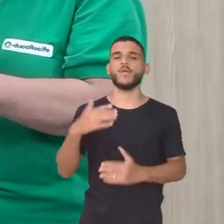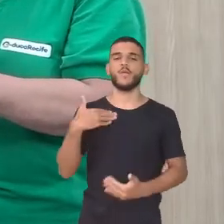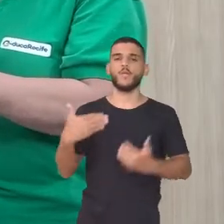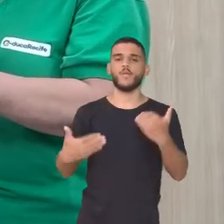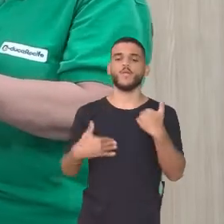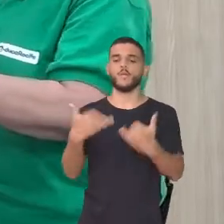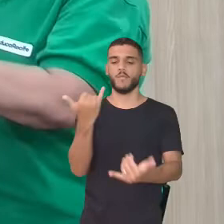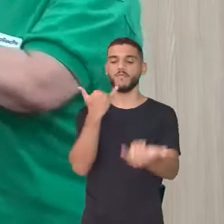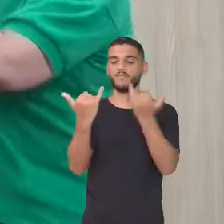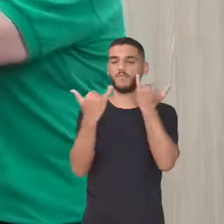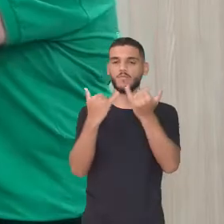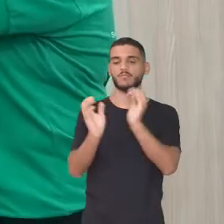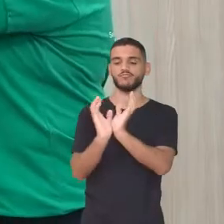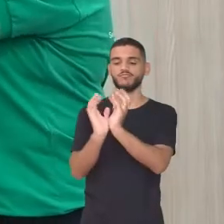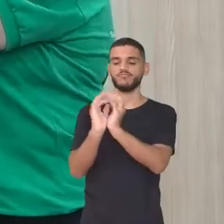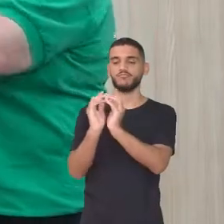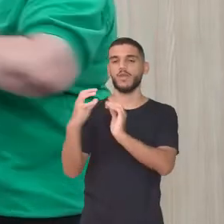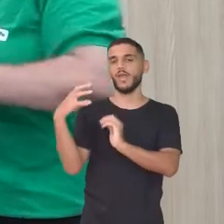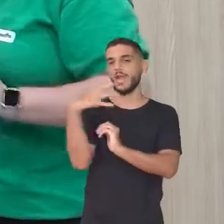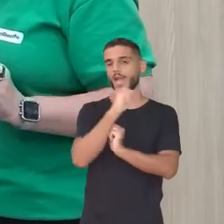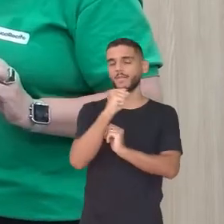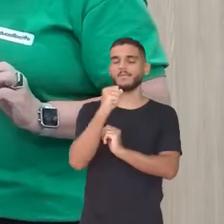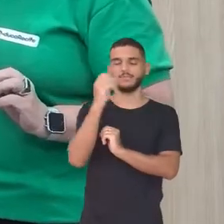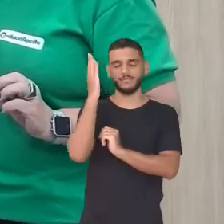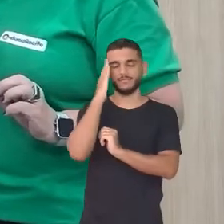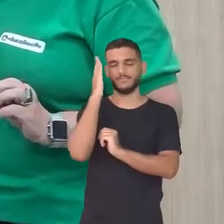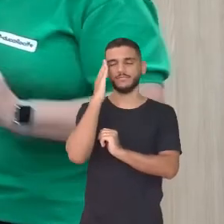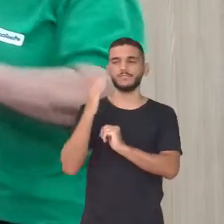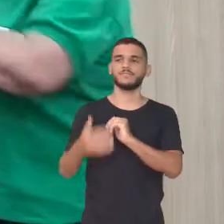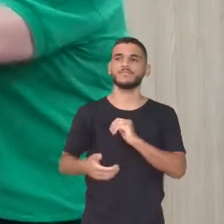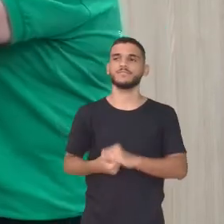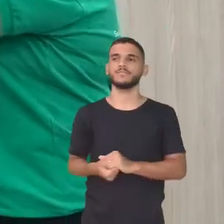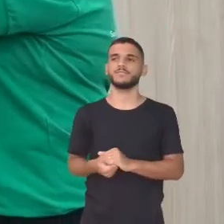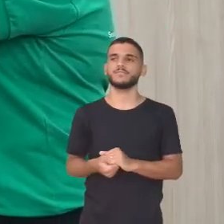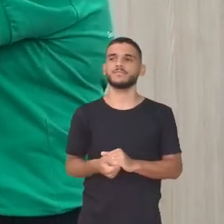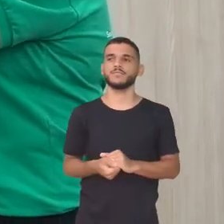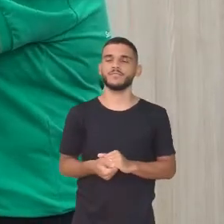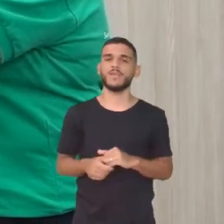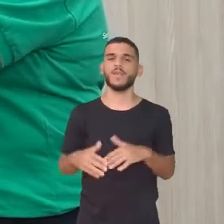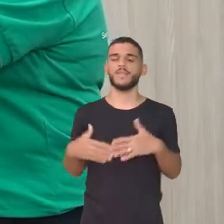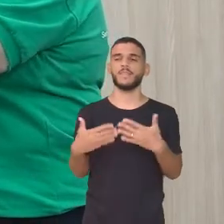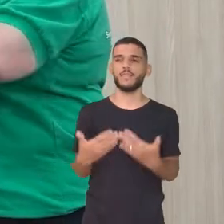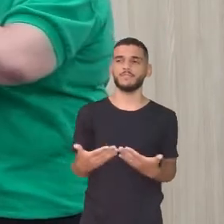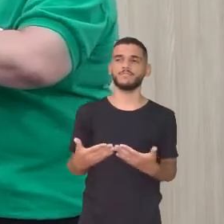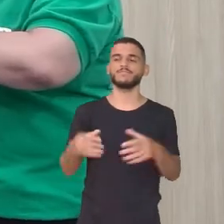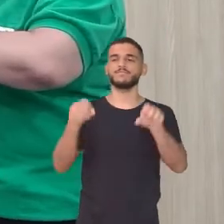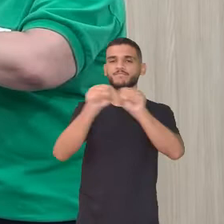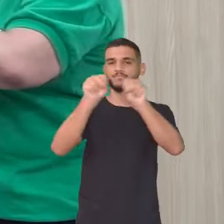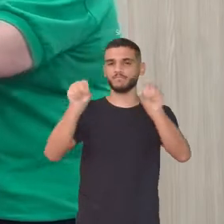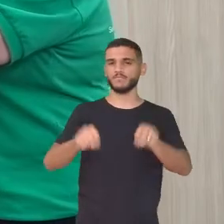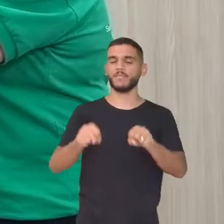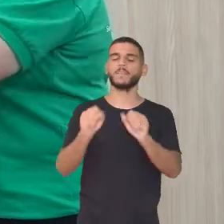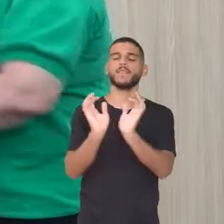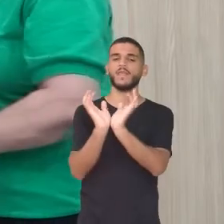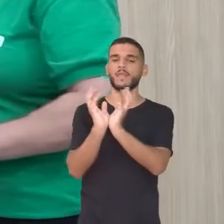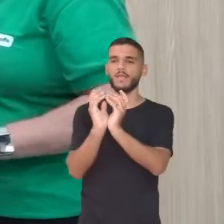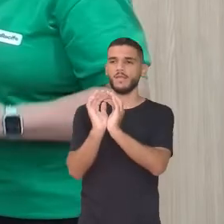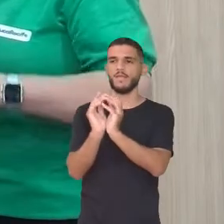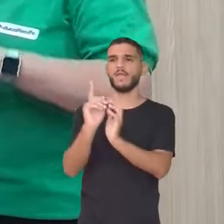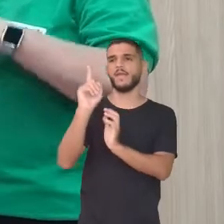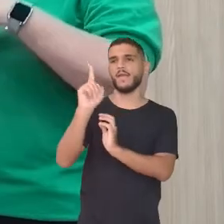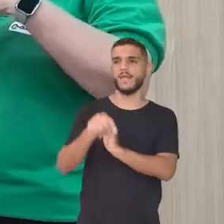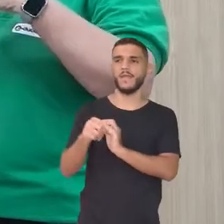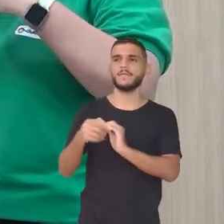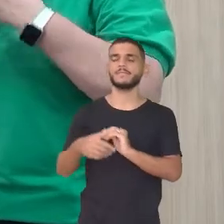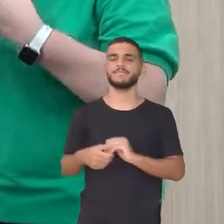aí imediata. Isso graças ao nosso sistema nervoso. O nosso sistema nervoso também, em algumas situações, vai levar até o cérebro.